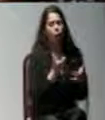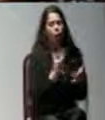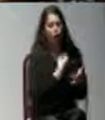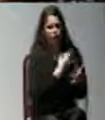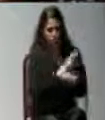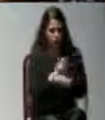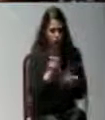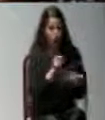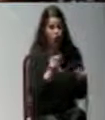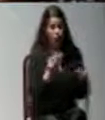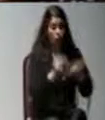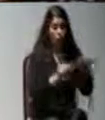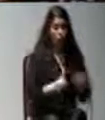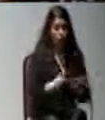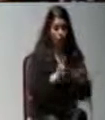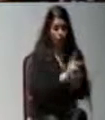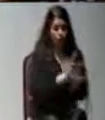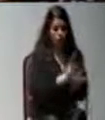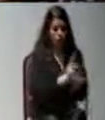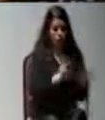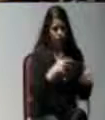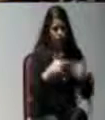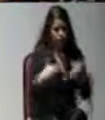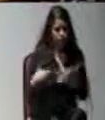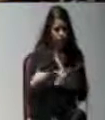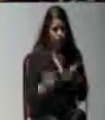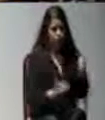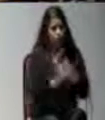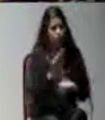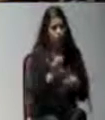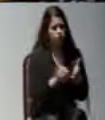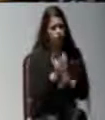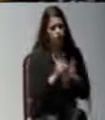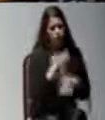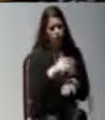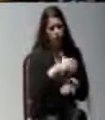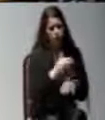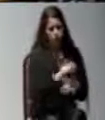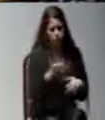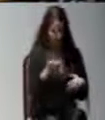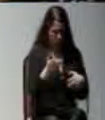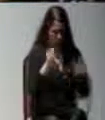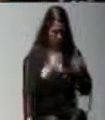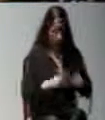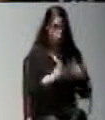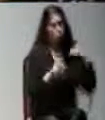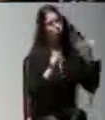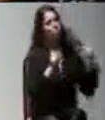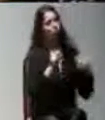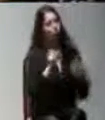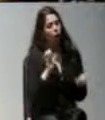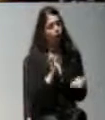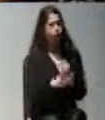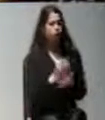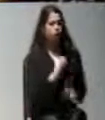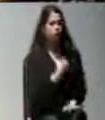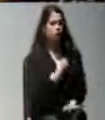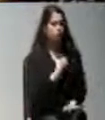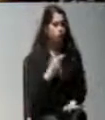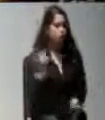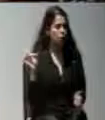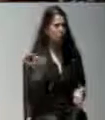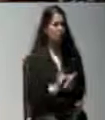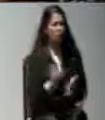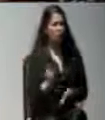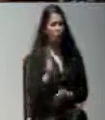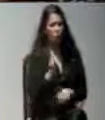relações de trabalho, provoca-se o aparecimento de um contingente de pessoas cujas vidas não são consideradas vidas. Uma